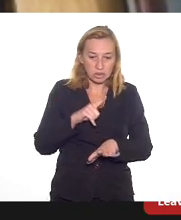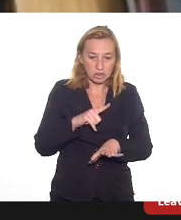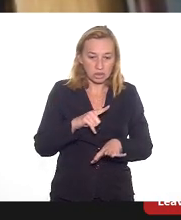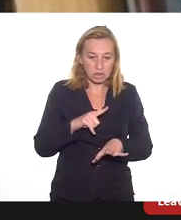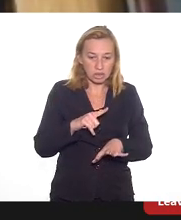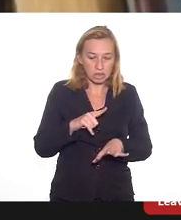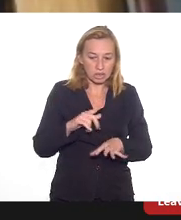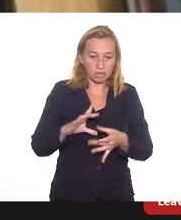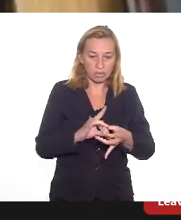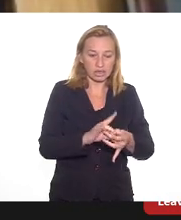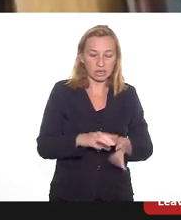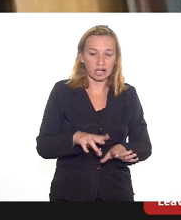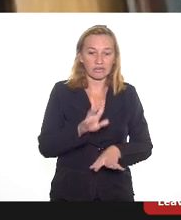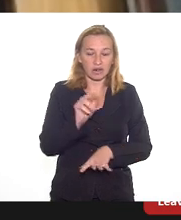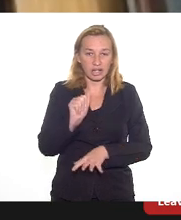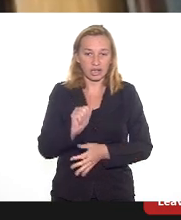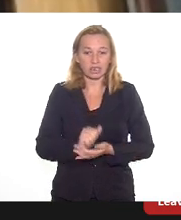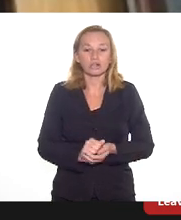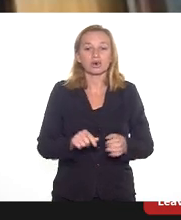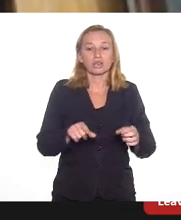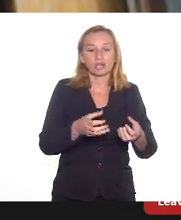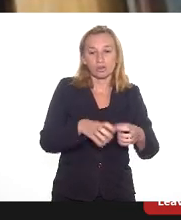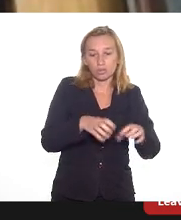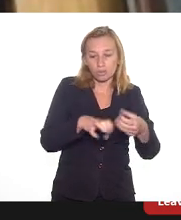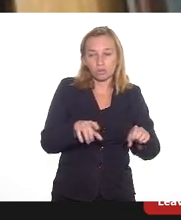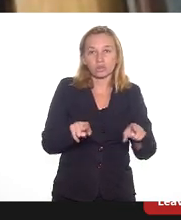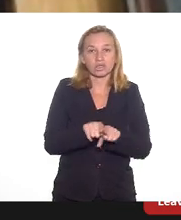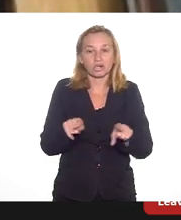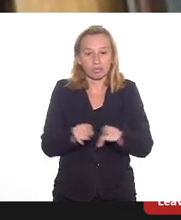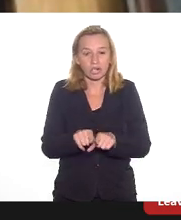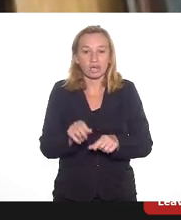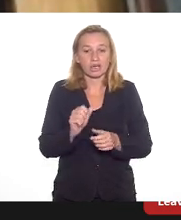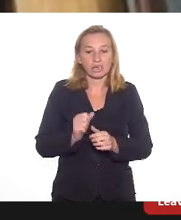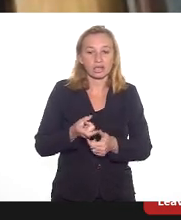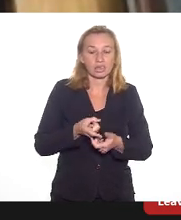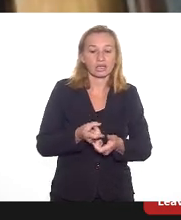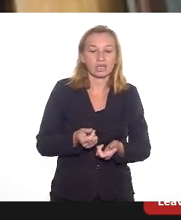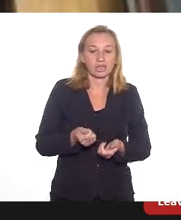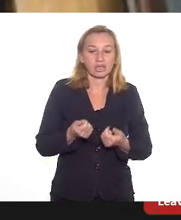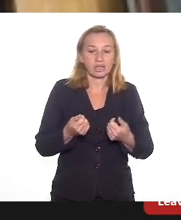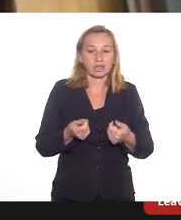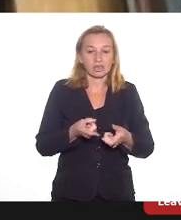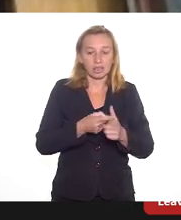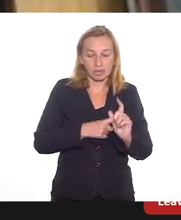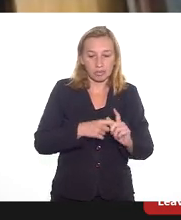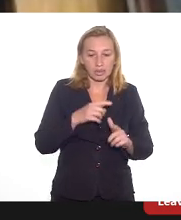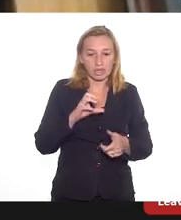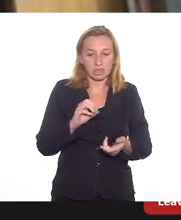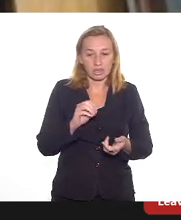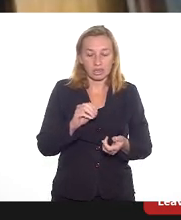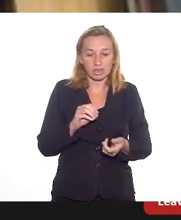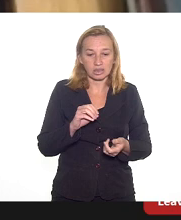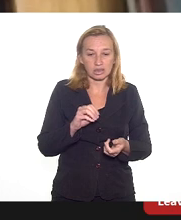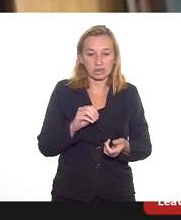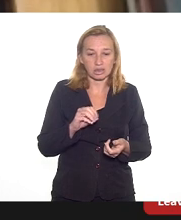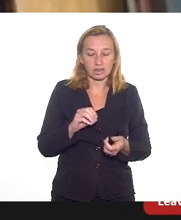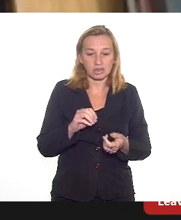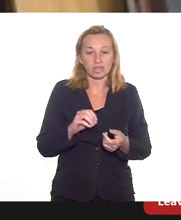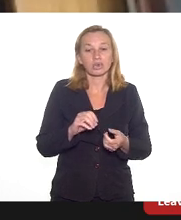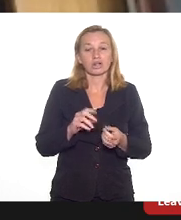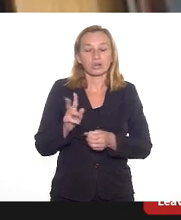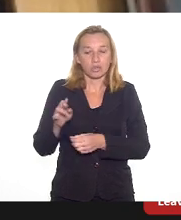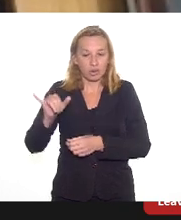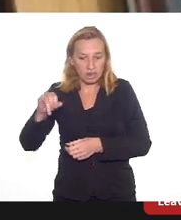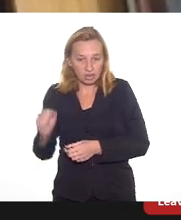o concurso é a mesma coisa. O concurso, sim, esse sim, depende de compensação via regime. O parecer da Procuradoria